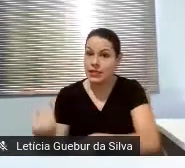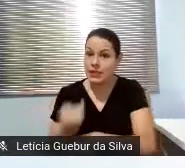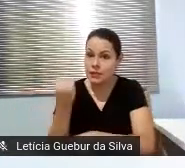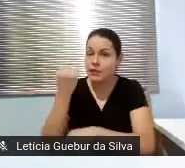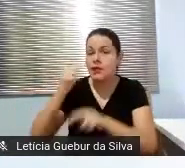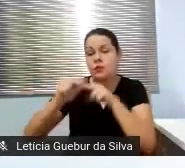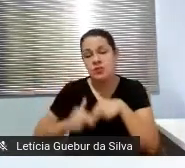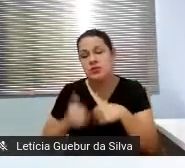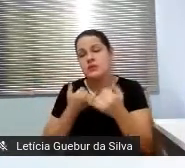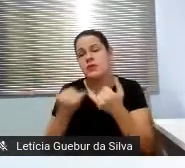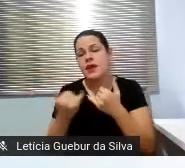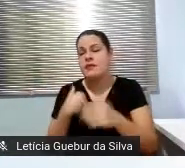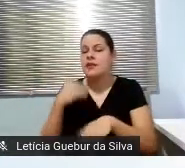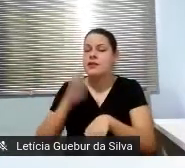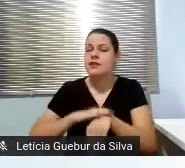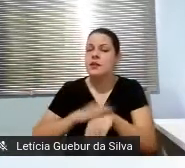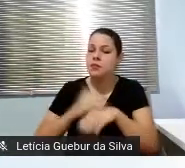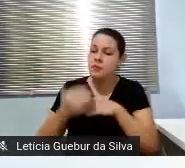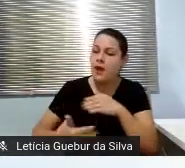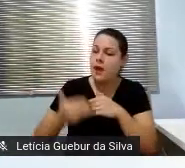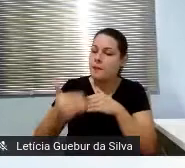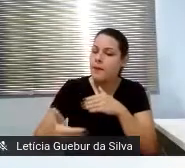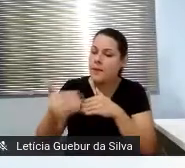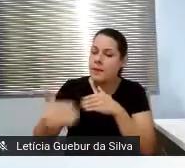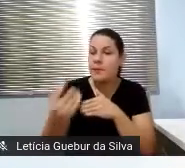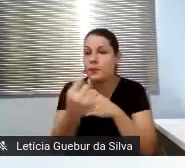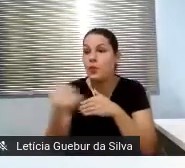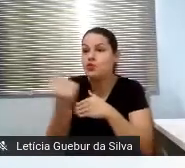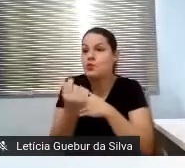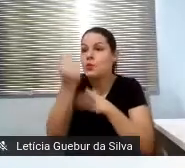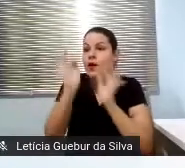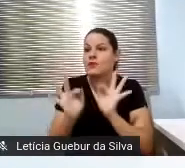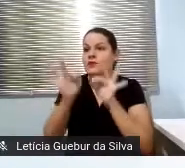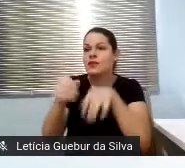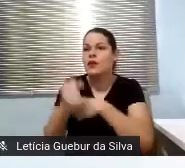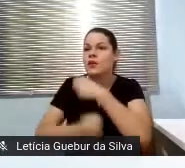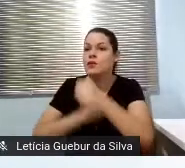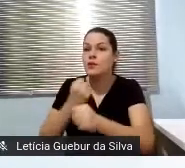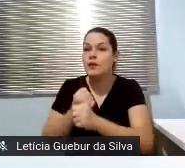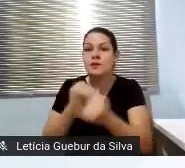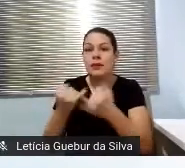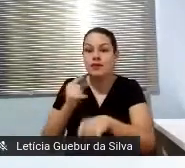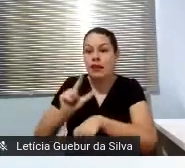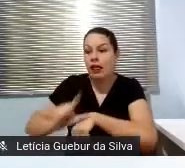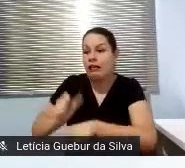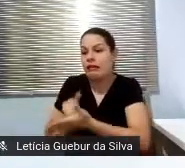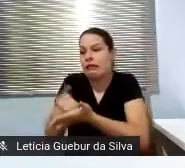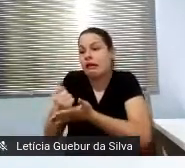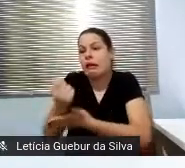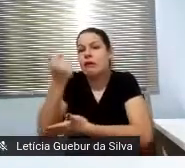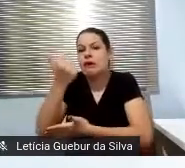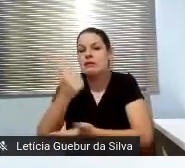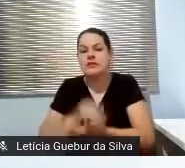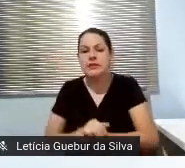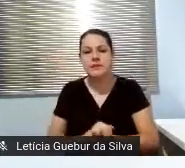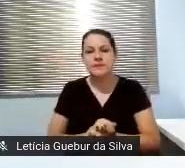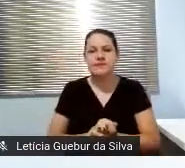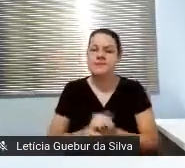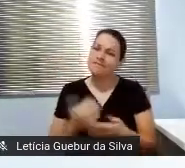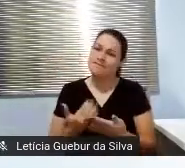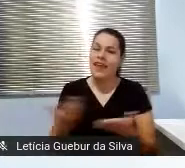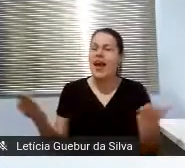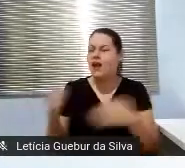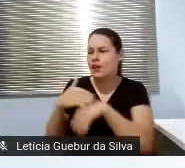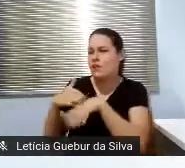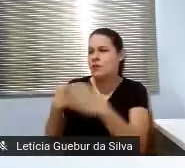acabou ficando por último e ficando de forma meio atabalhoada, meio atropelada, eu diria. André, vamos falar do Fundeb